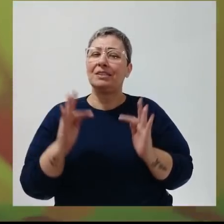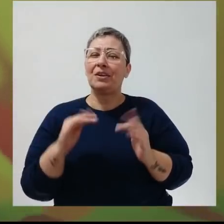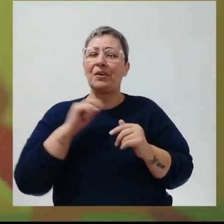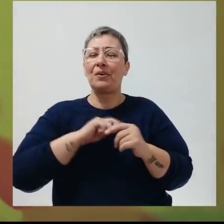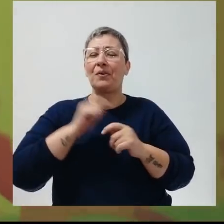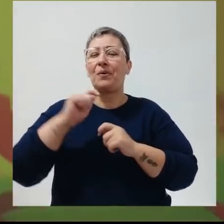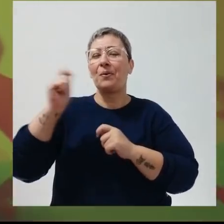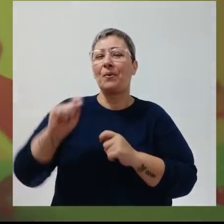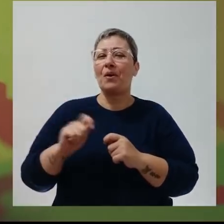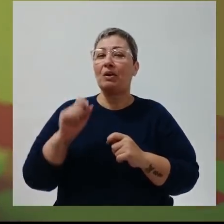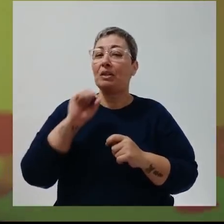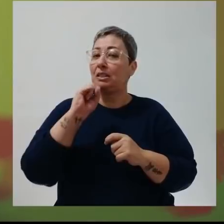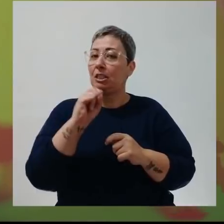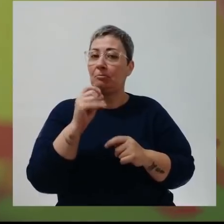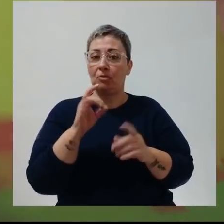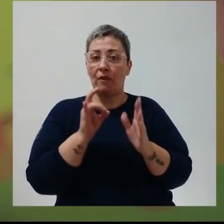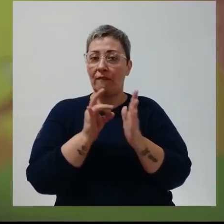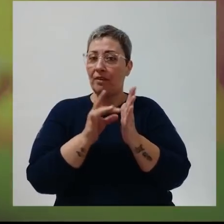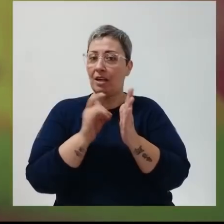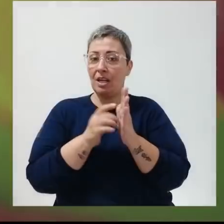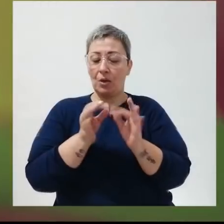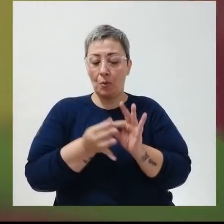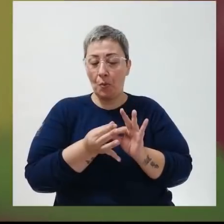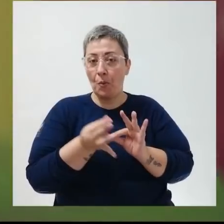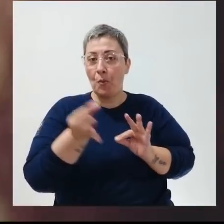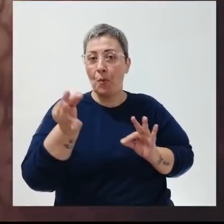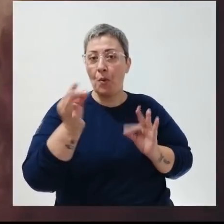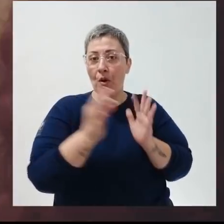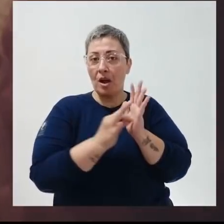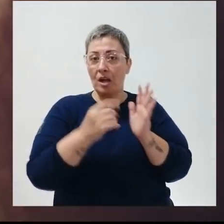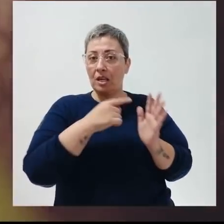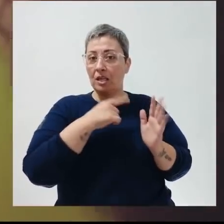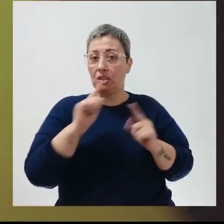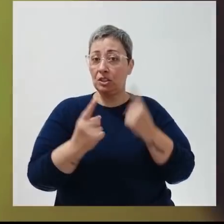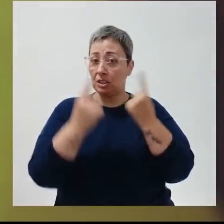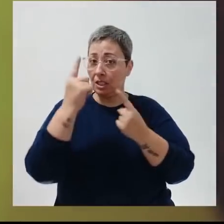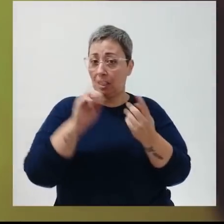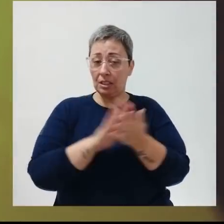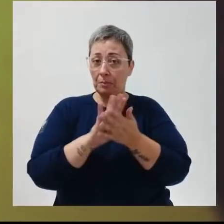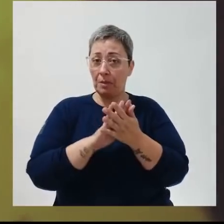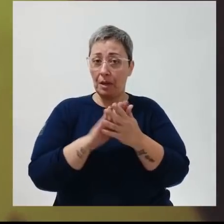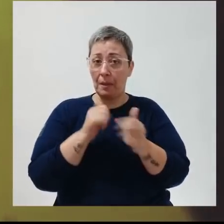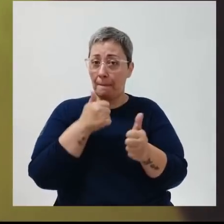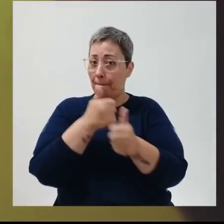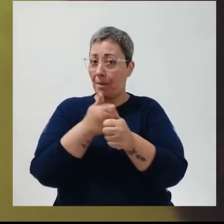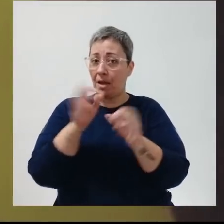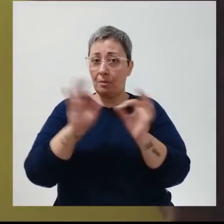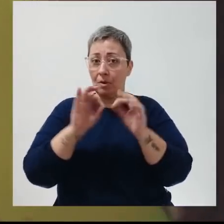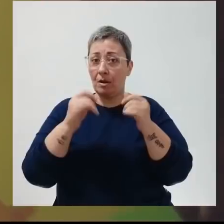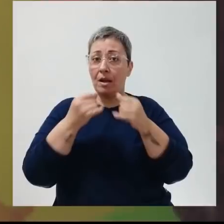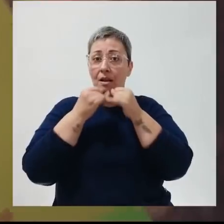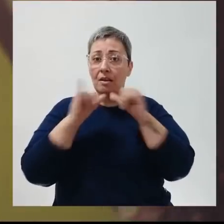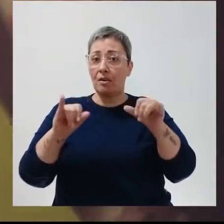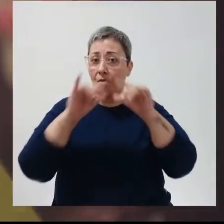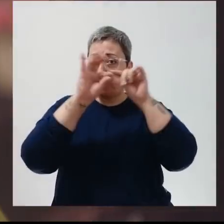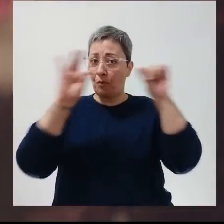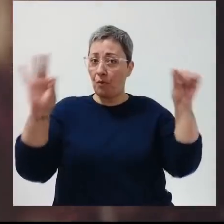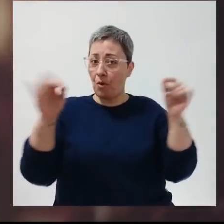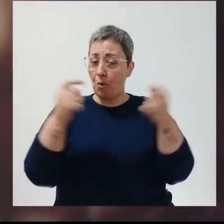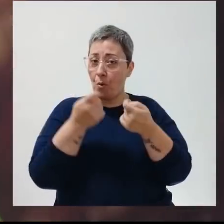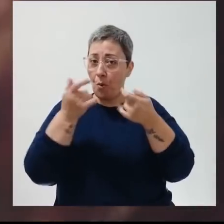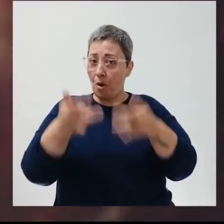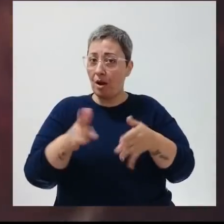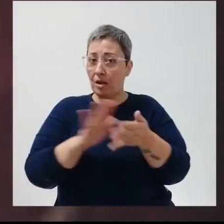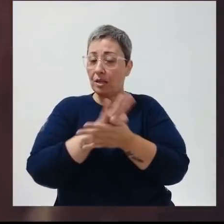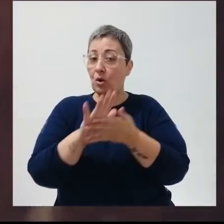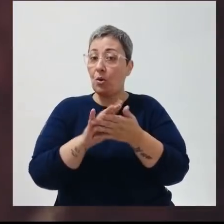quando você não usa cerol nem linha chilena, não fica perto da rede elétrica e não me deixa por um tris,